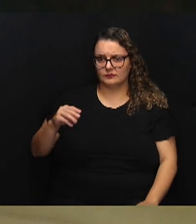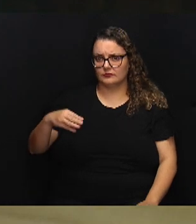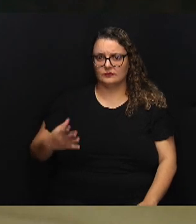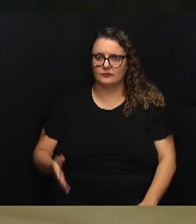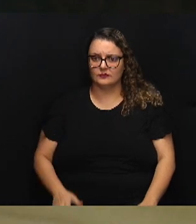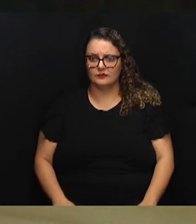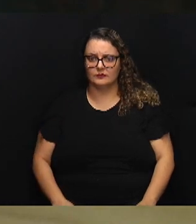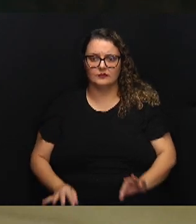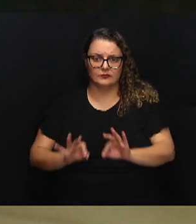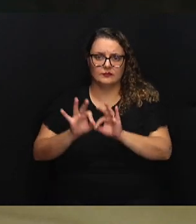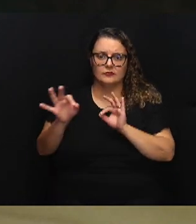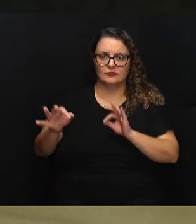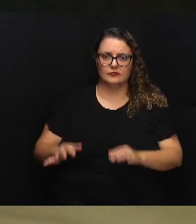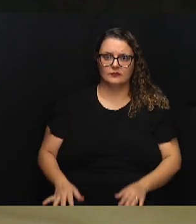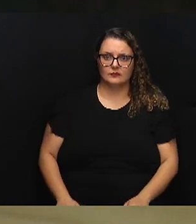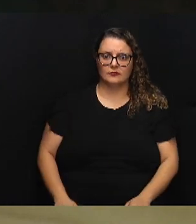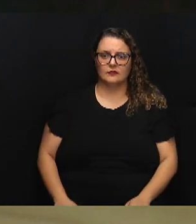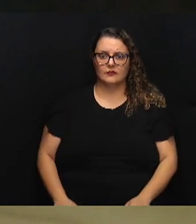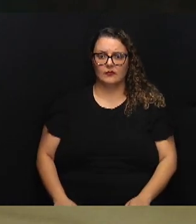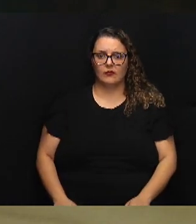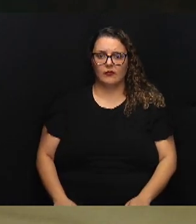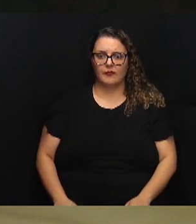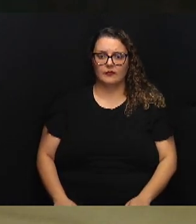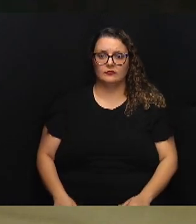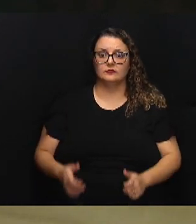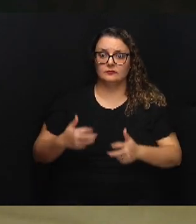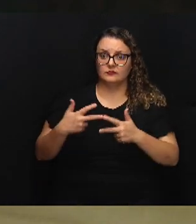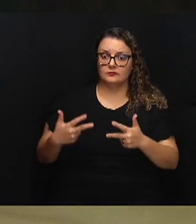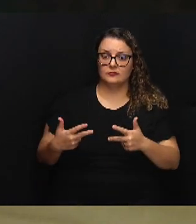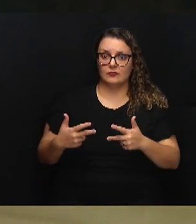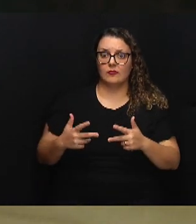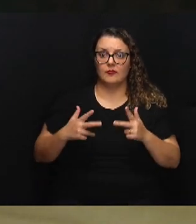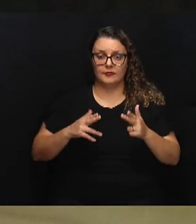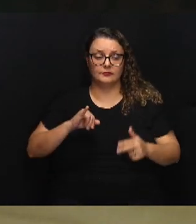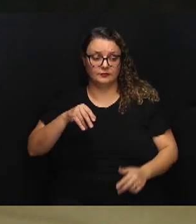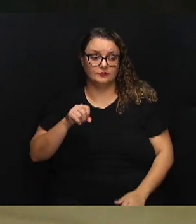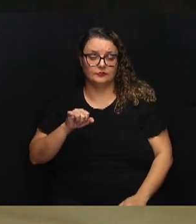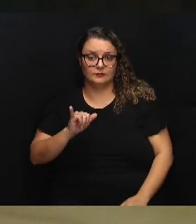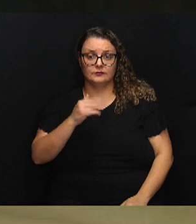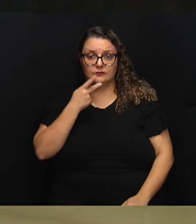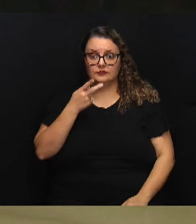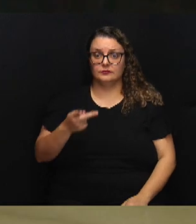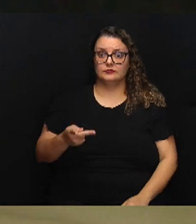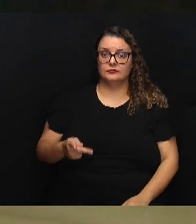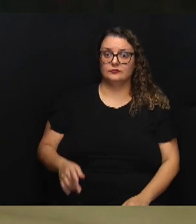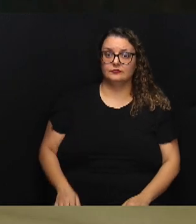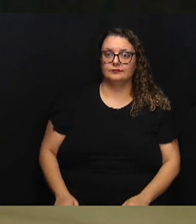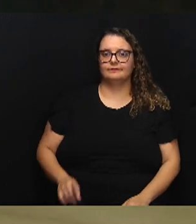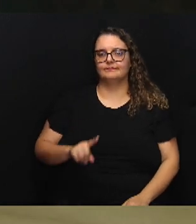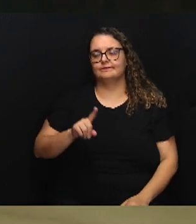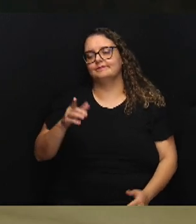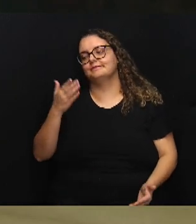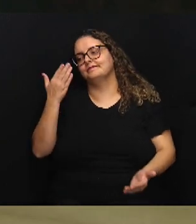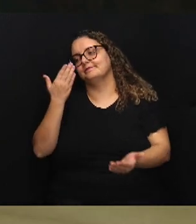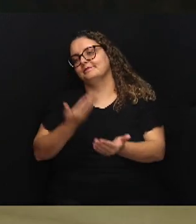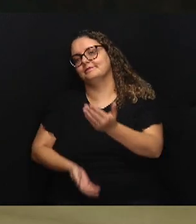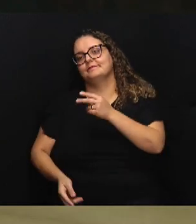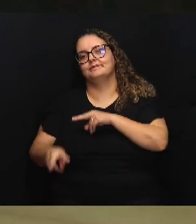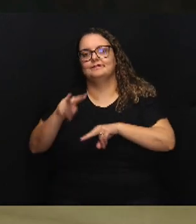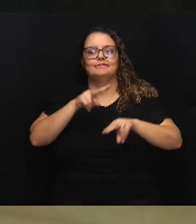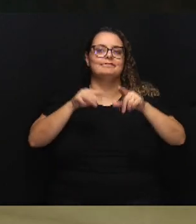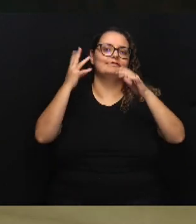de distância de você. O negócio é o que a Josi falou, Não perder o olhar